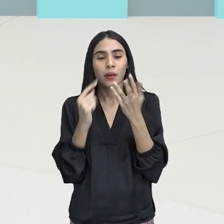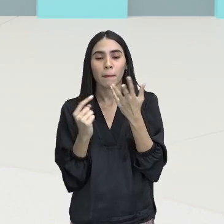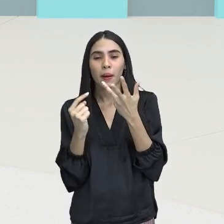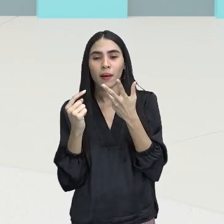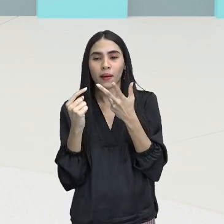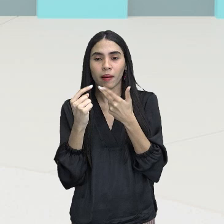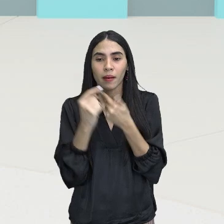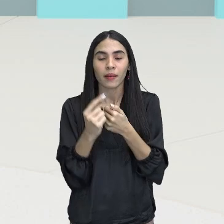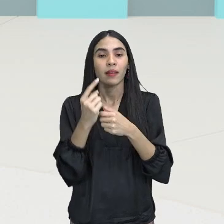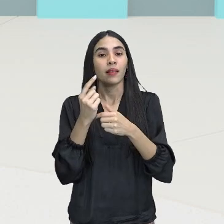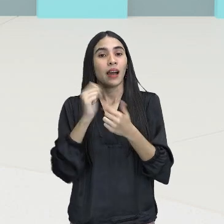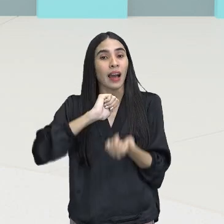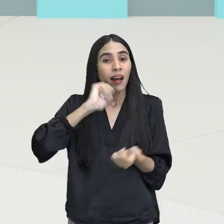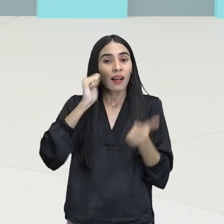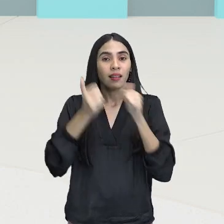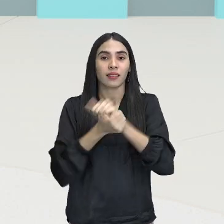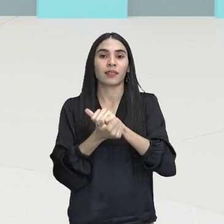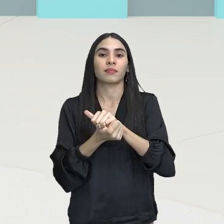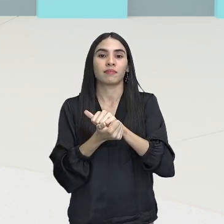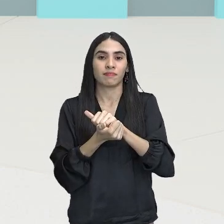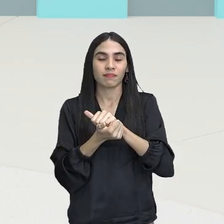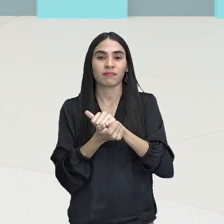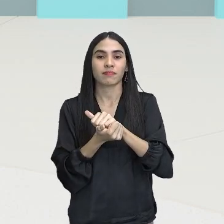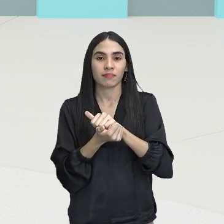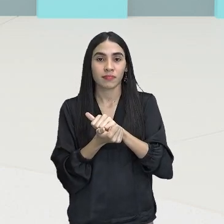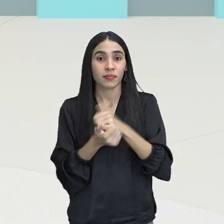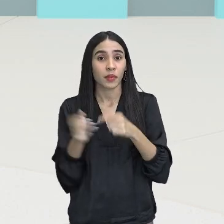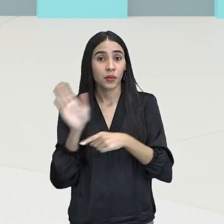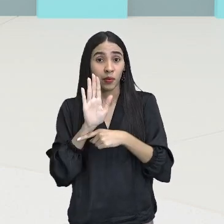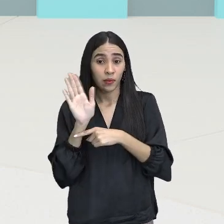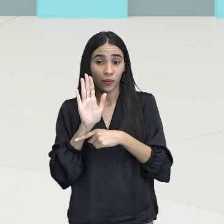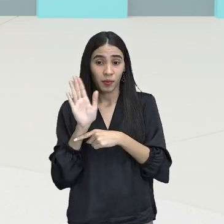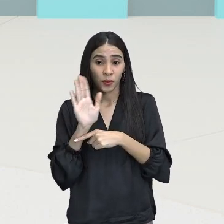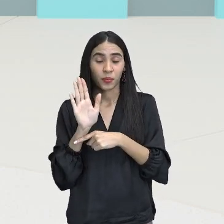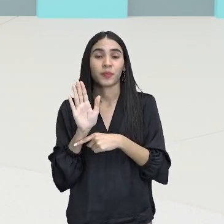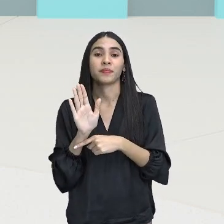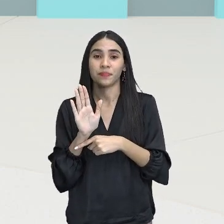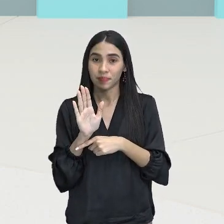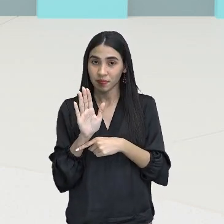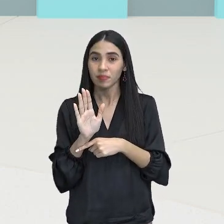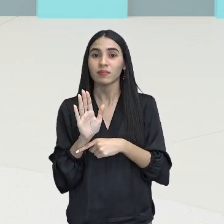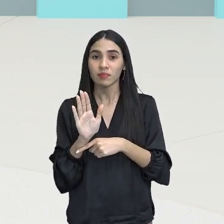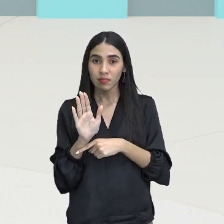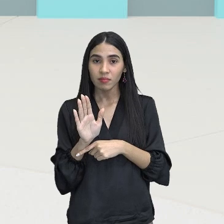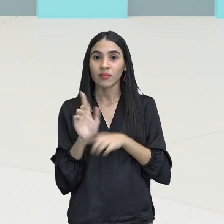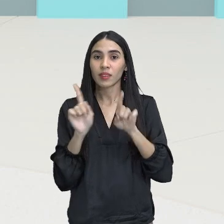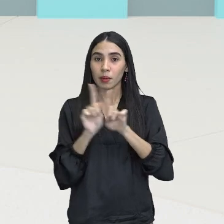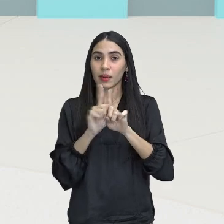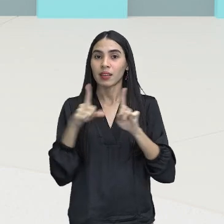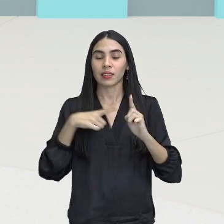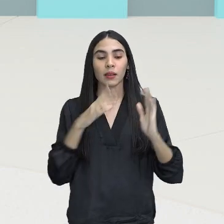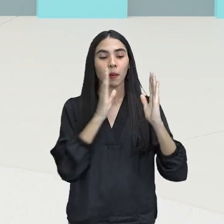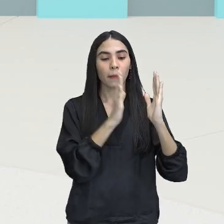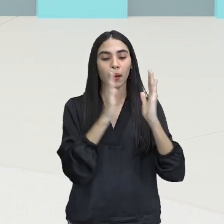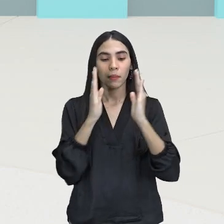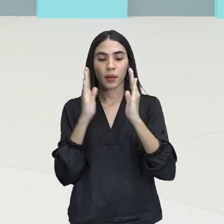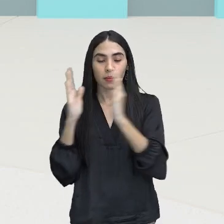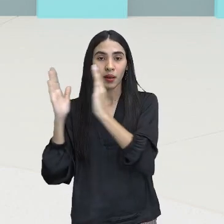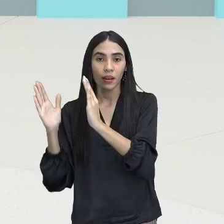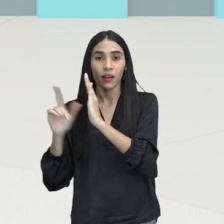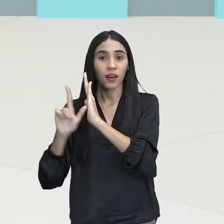vai se renovando. E os filmes, eles passam por etapas que